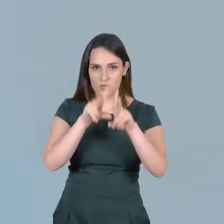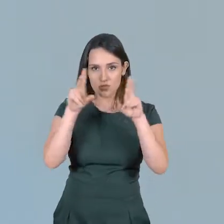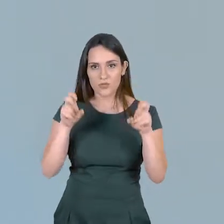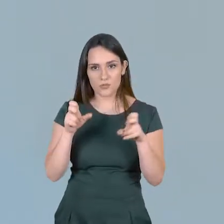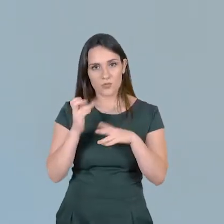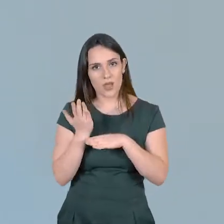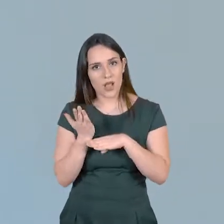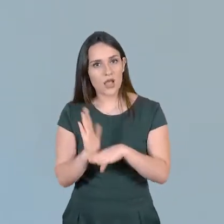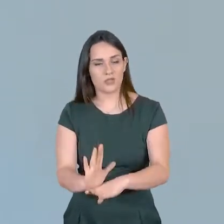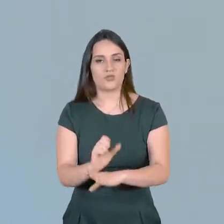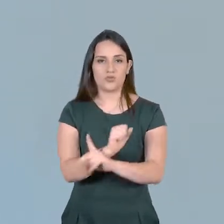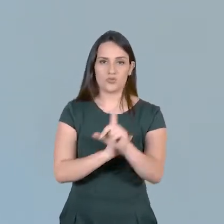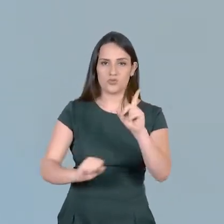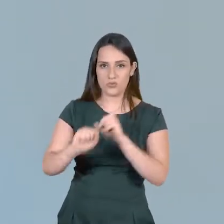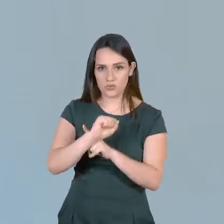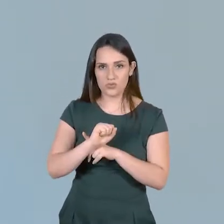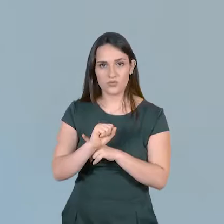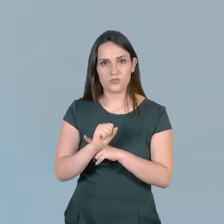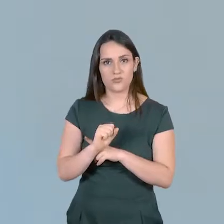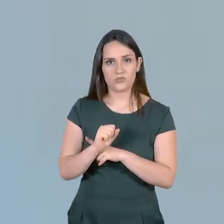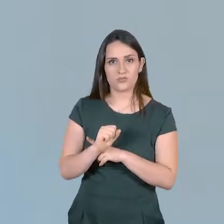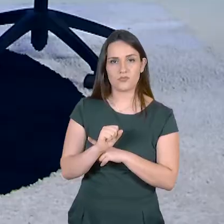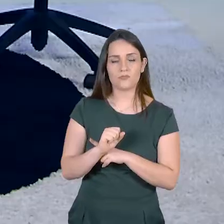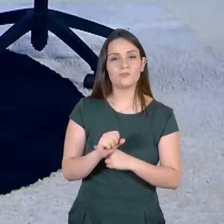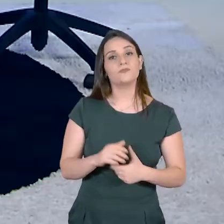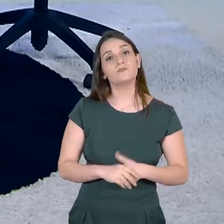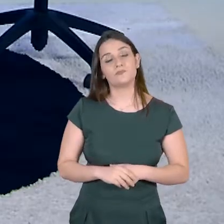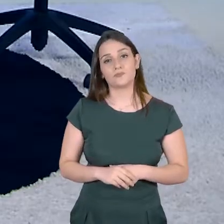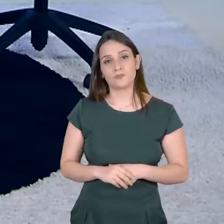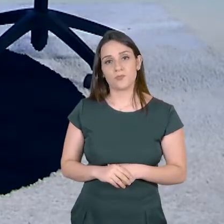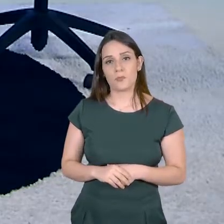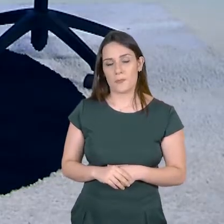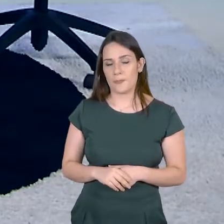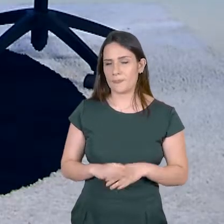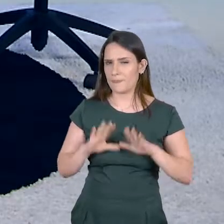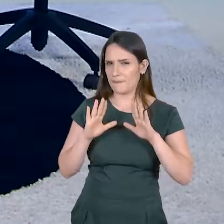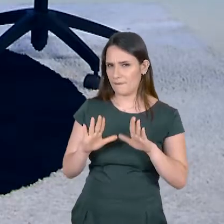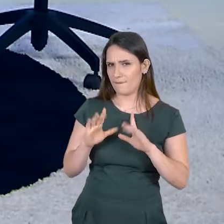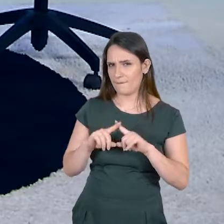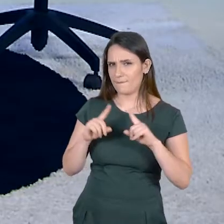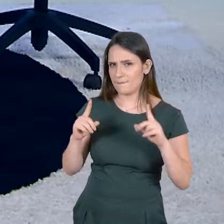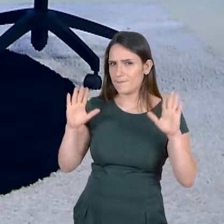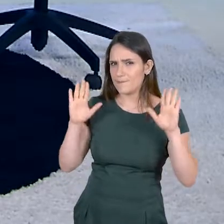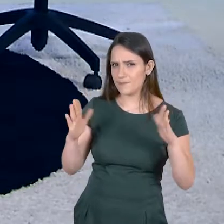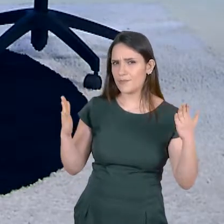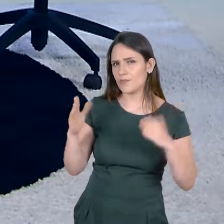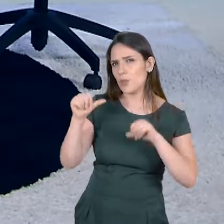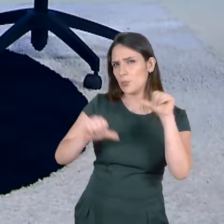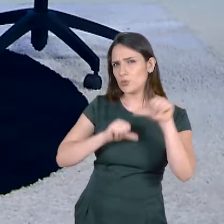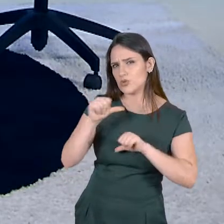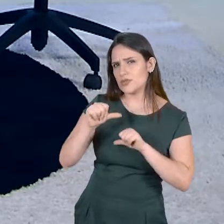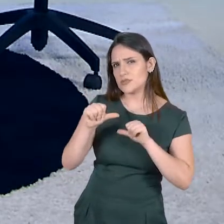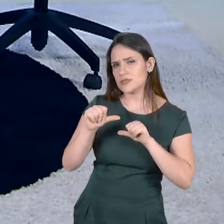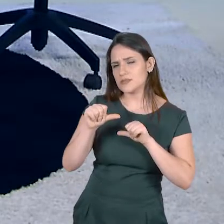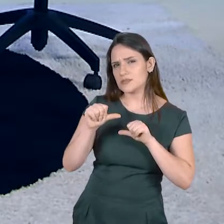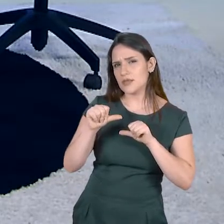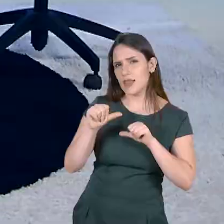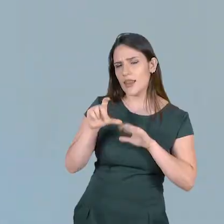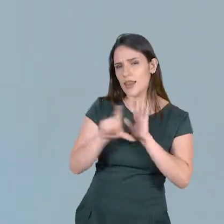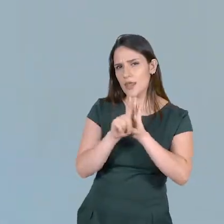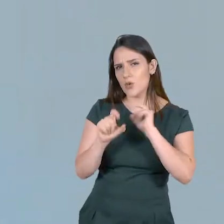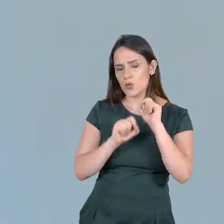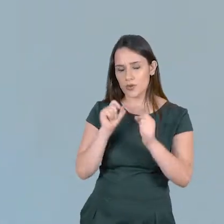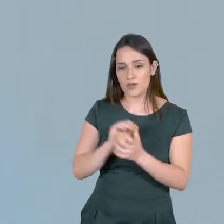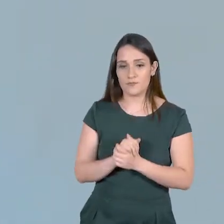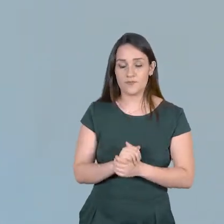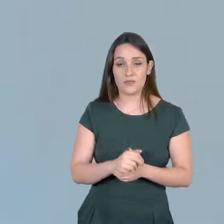dos fatores da Seguridade Social. O que vai acontecer agora? Essa renda, para ser um critério